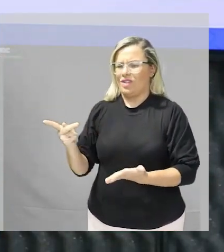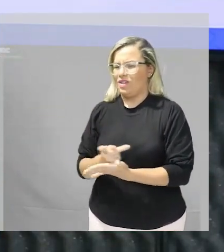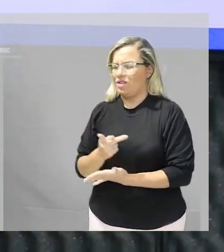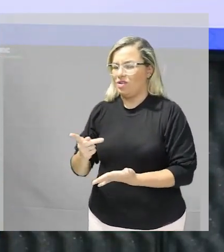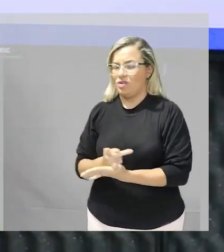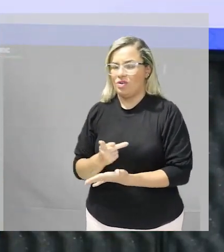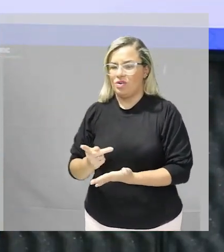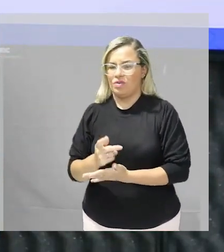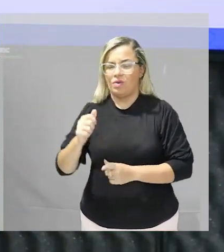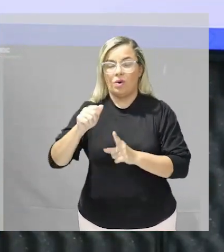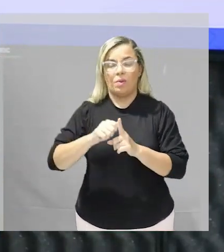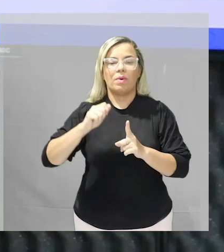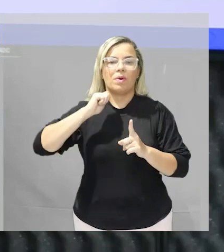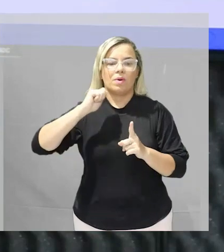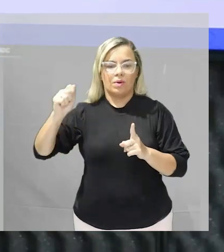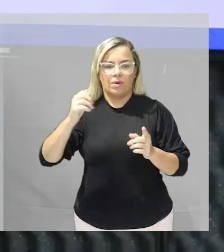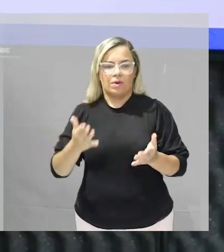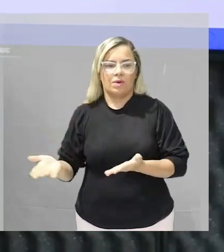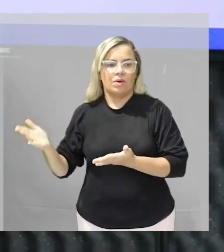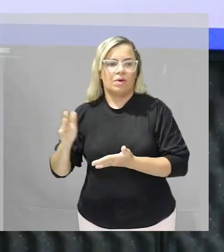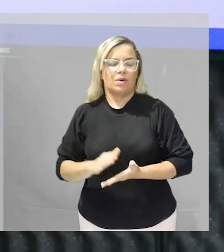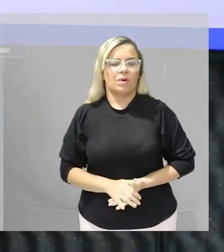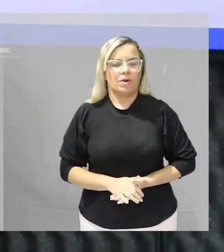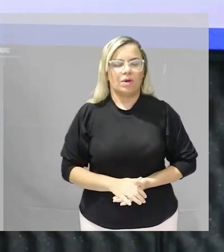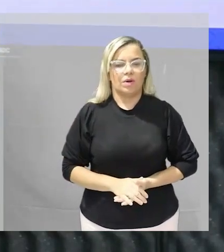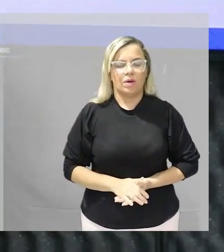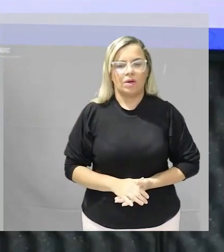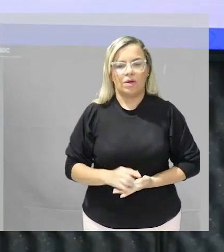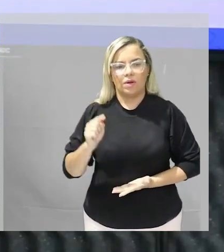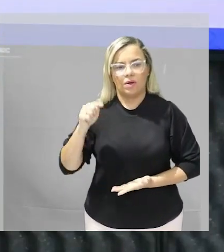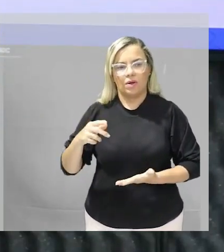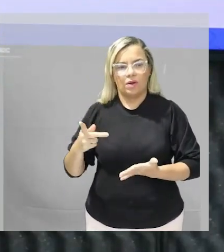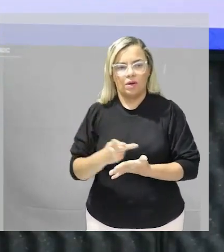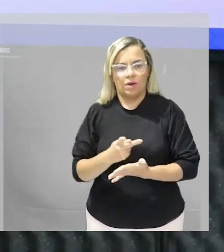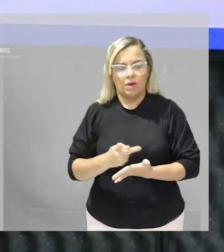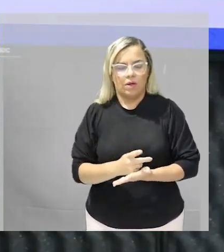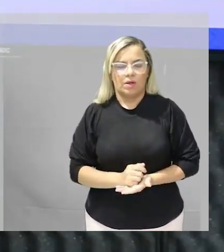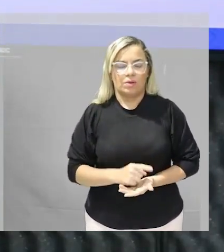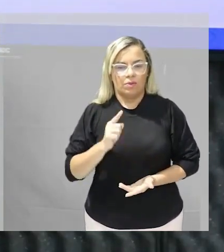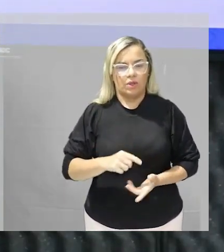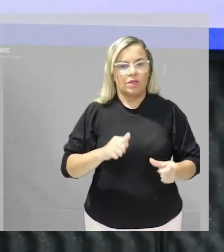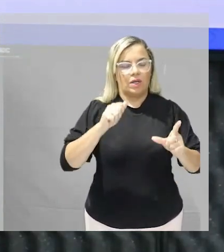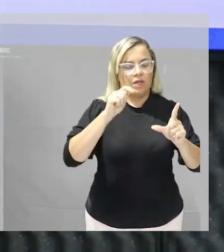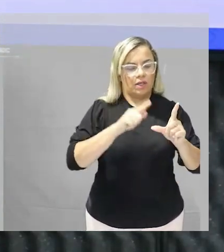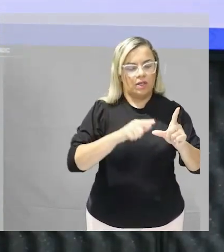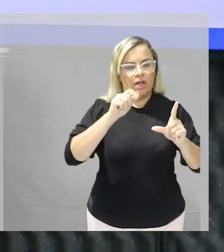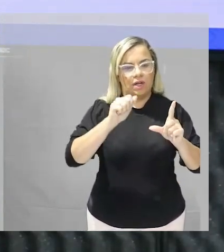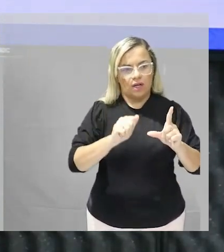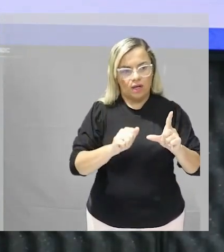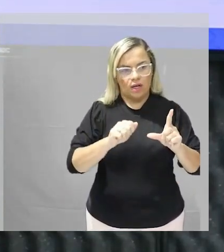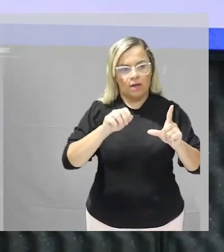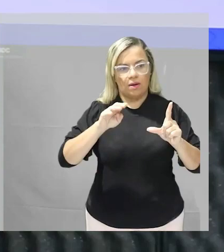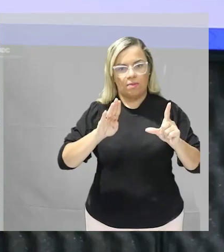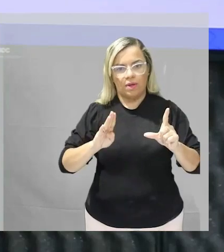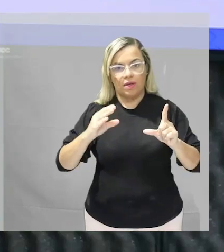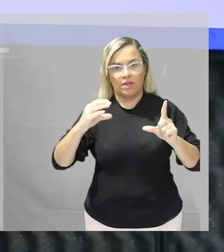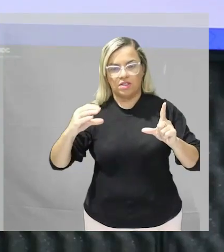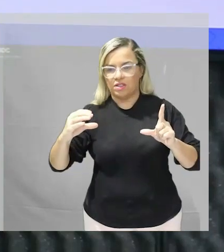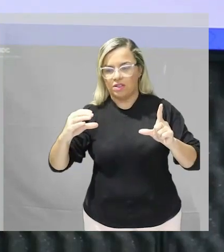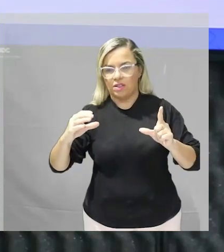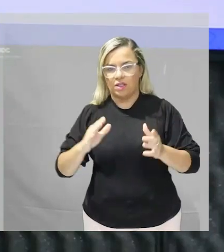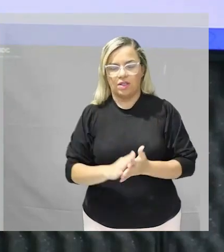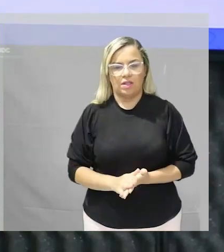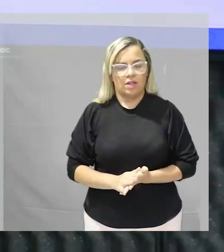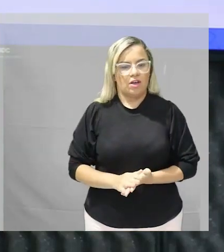completamente errada tá então a b e c fora letra d a variação do